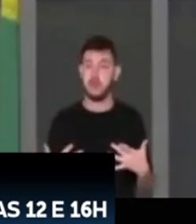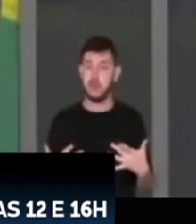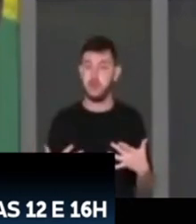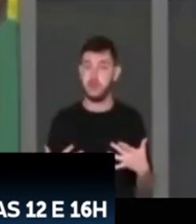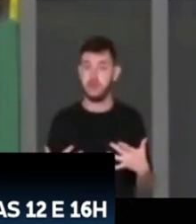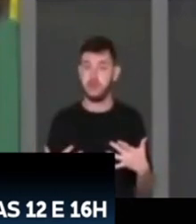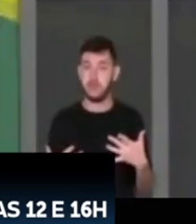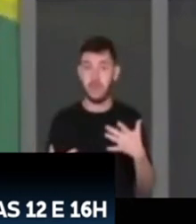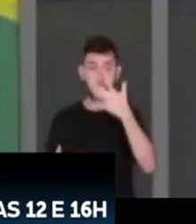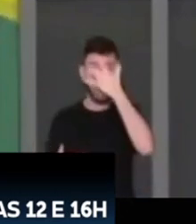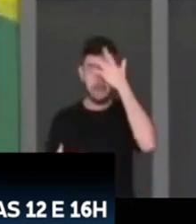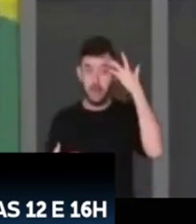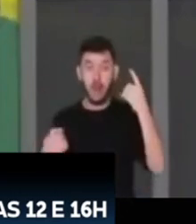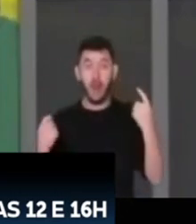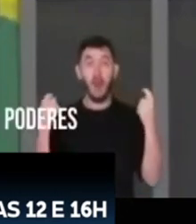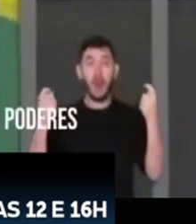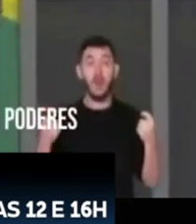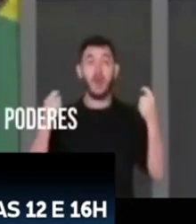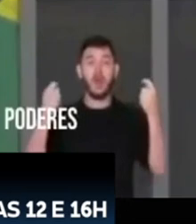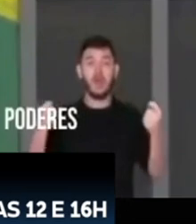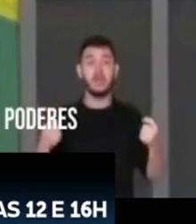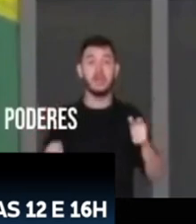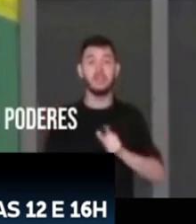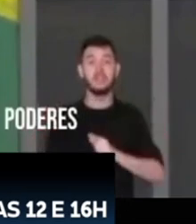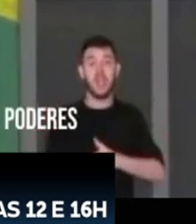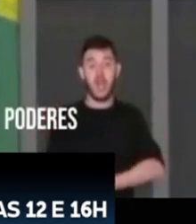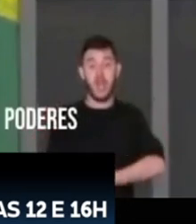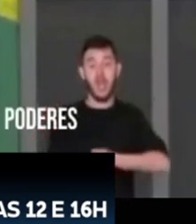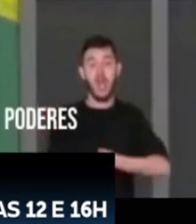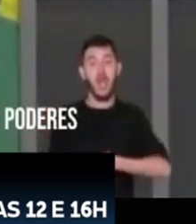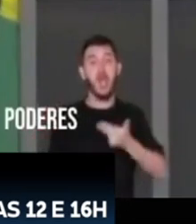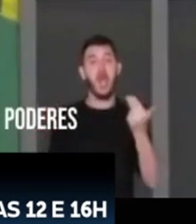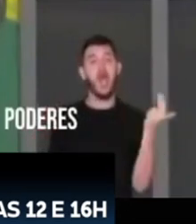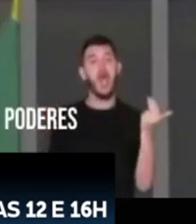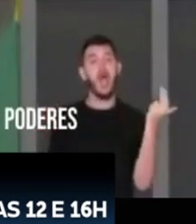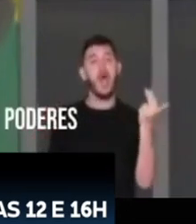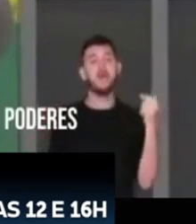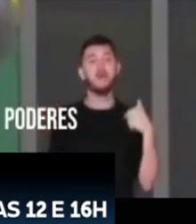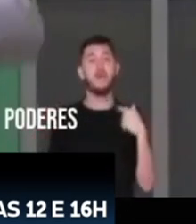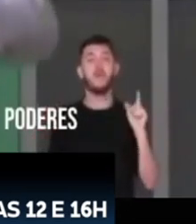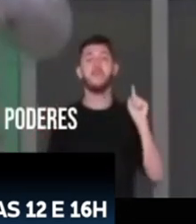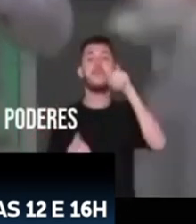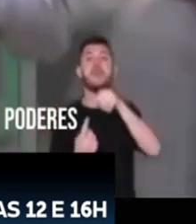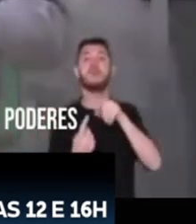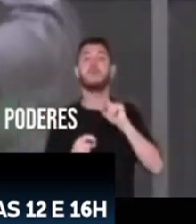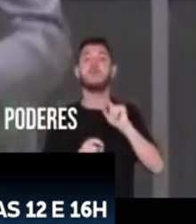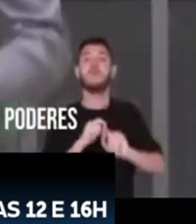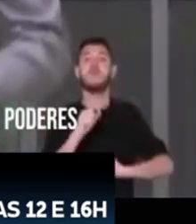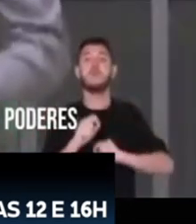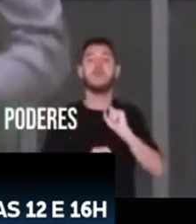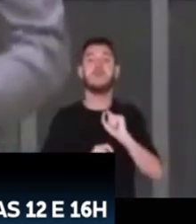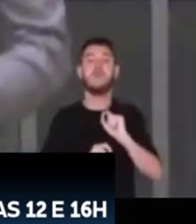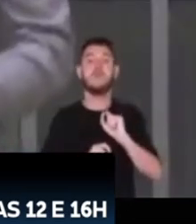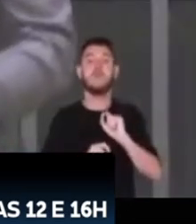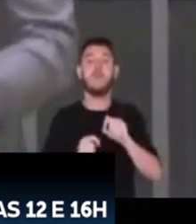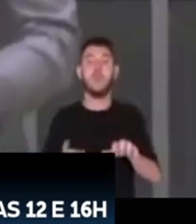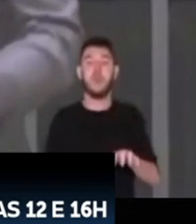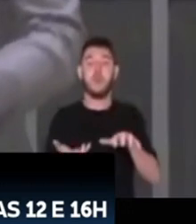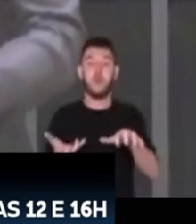armas com a intenção de invadir o Congresso Nacional e os outros